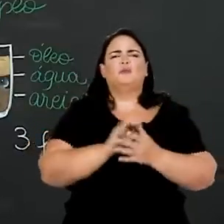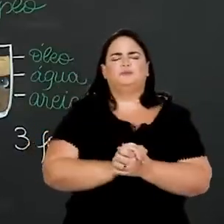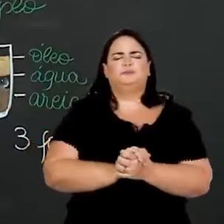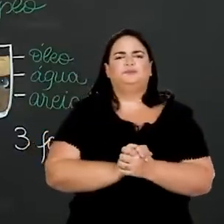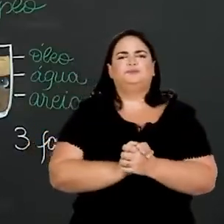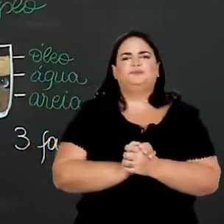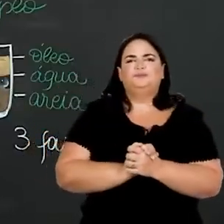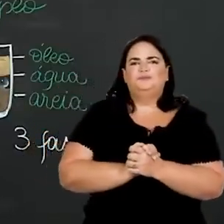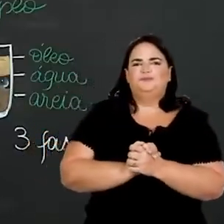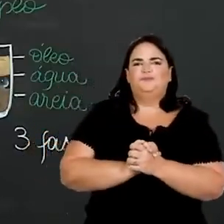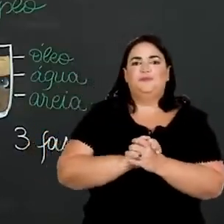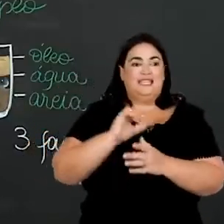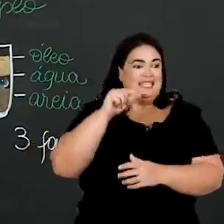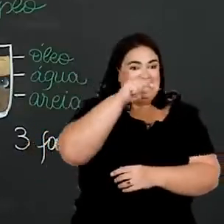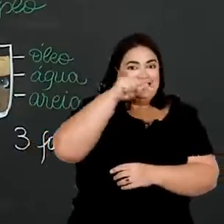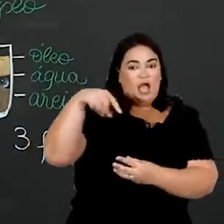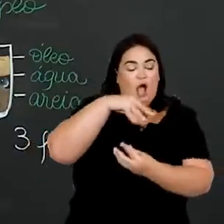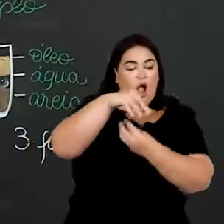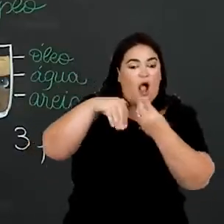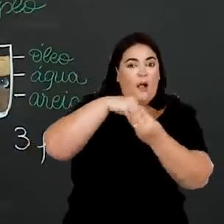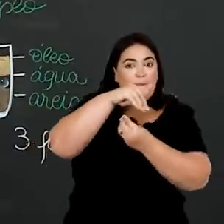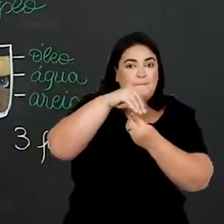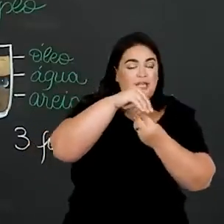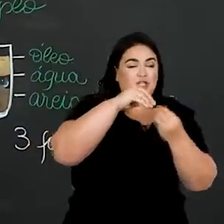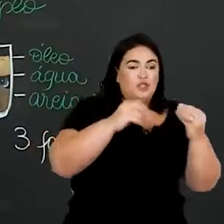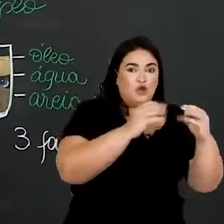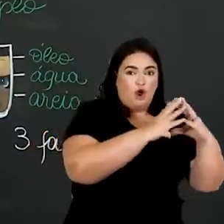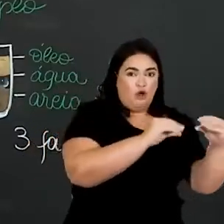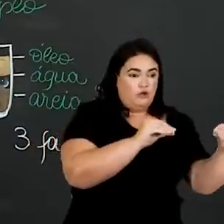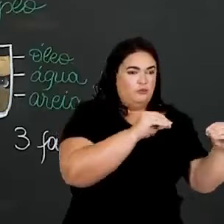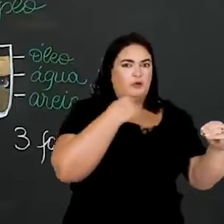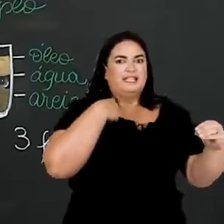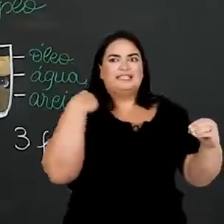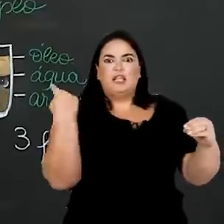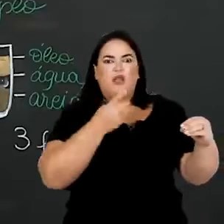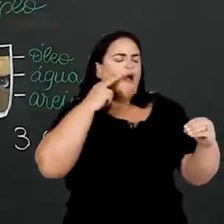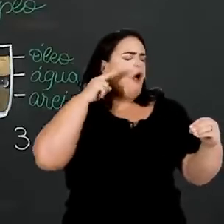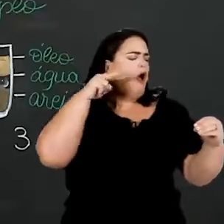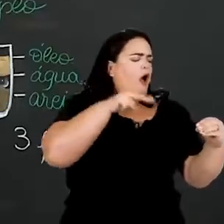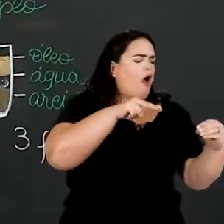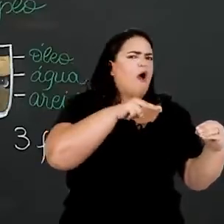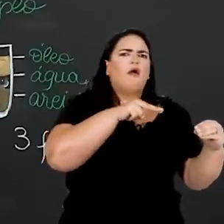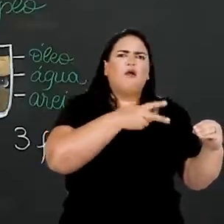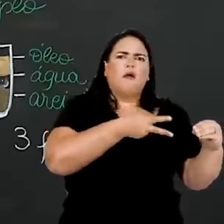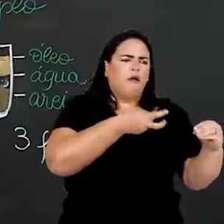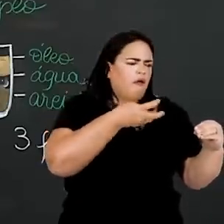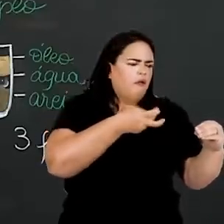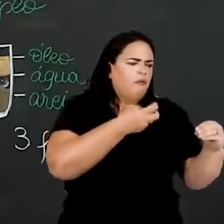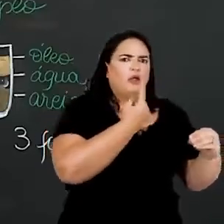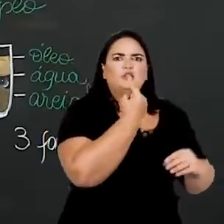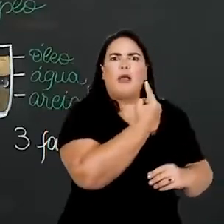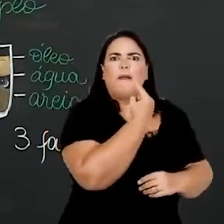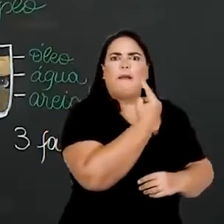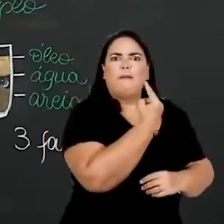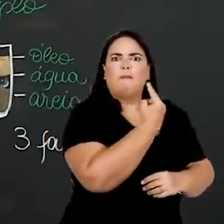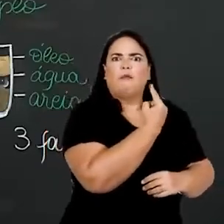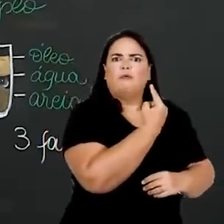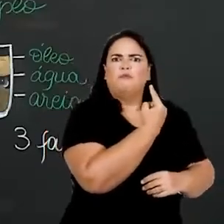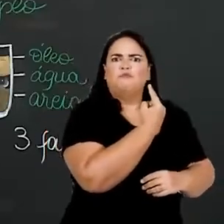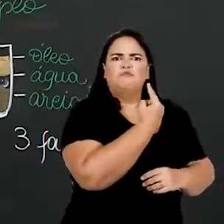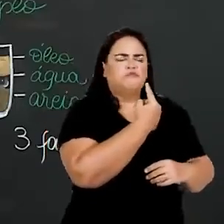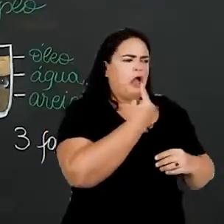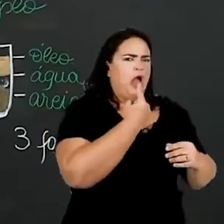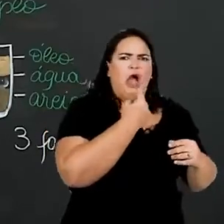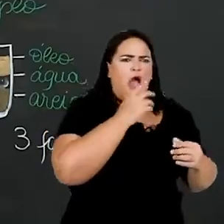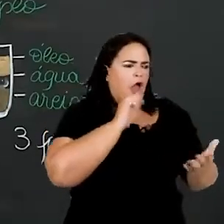igual. As misturas homogêneas são aquelas que, quando a gente olha, a gente tem a impressão de que é uma coisa só. Ela é